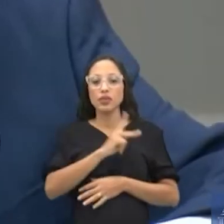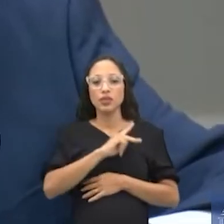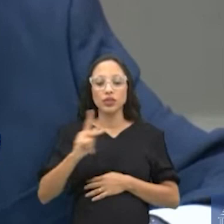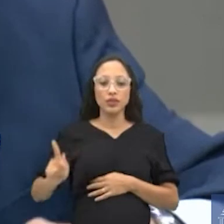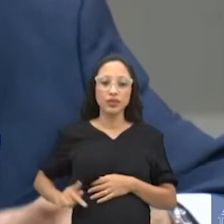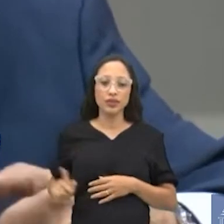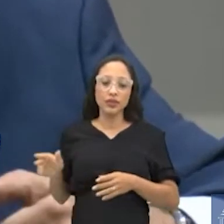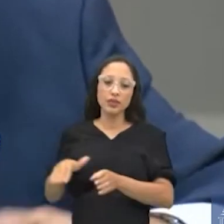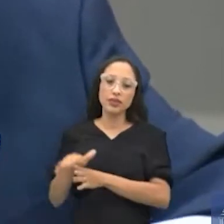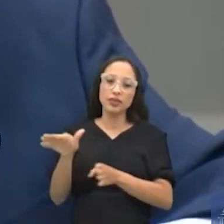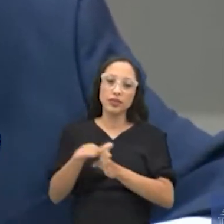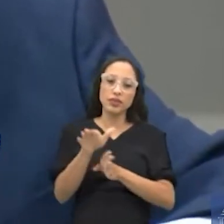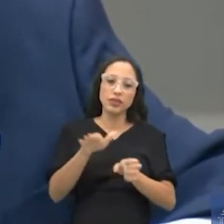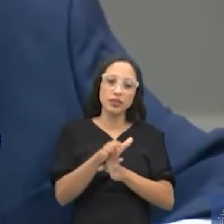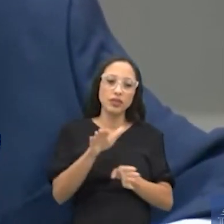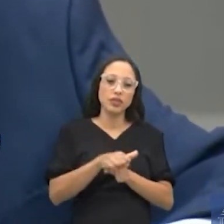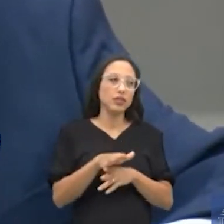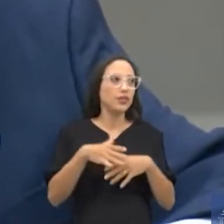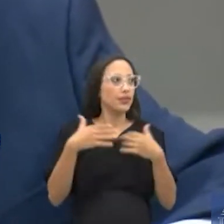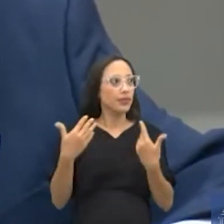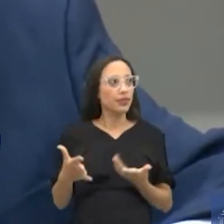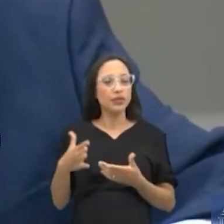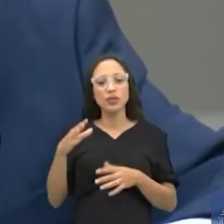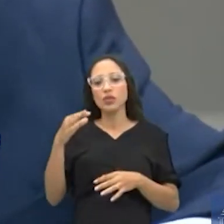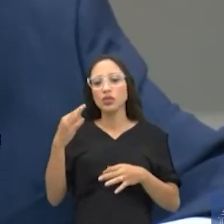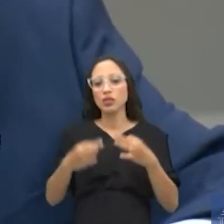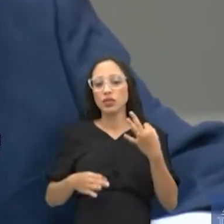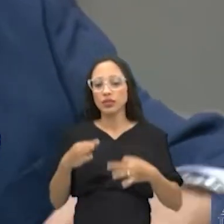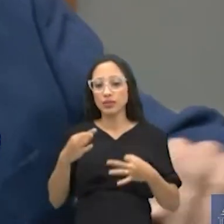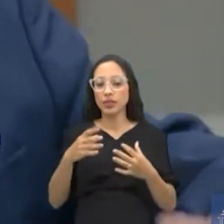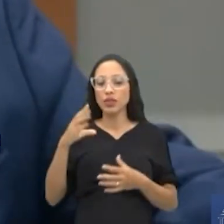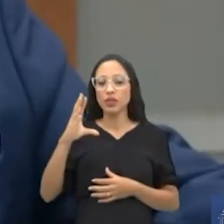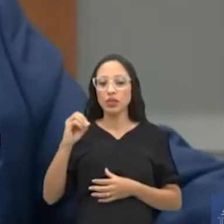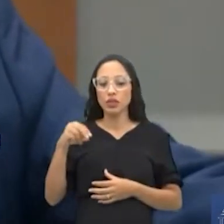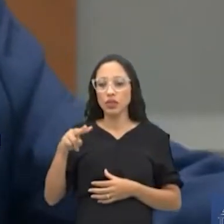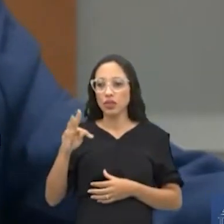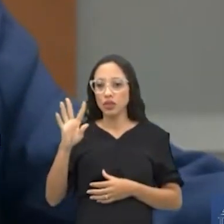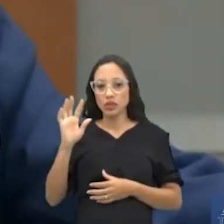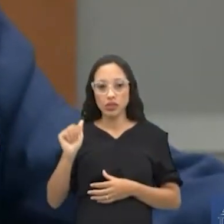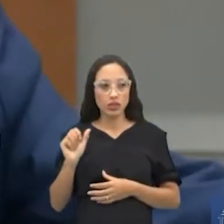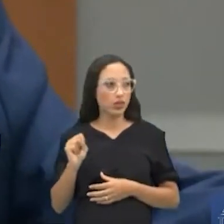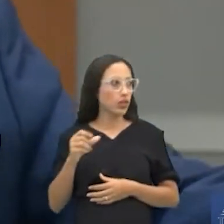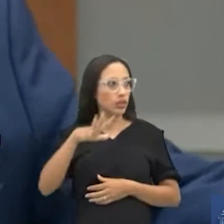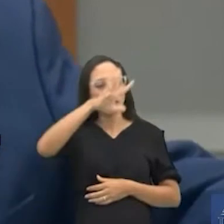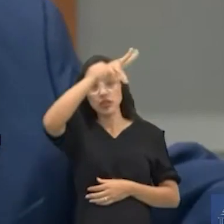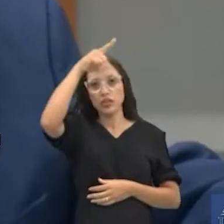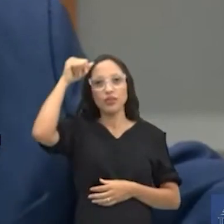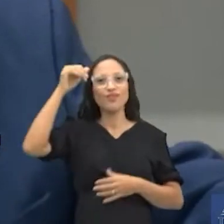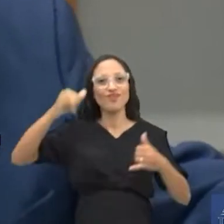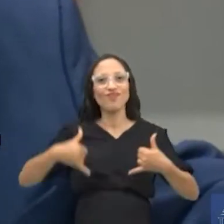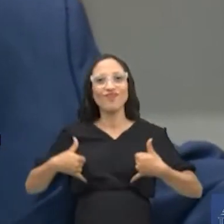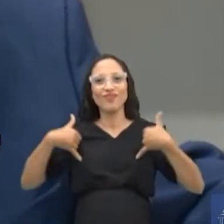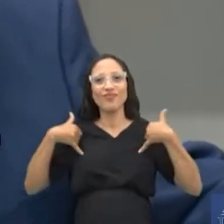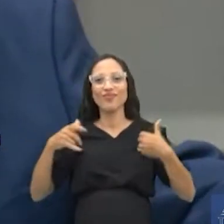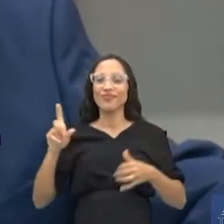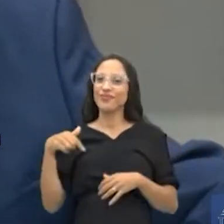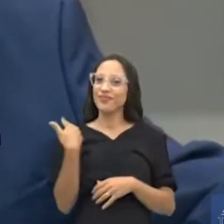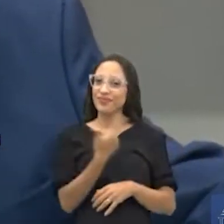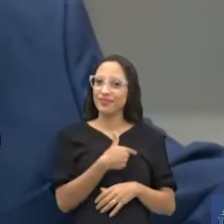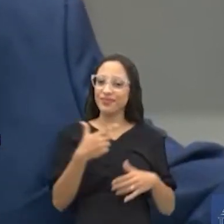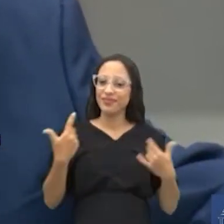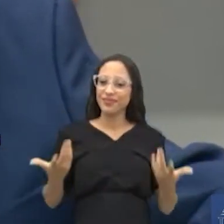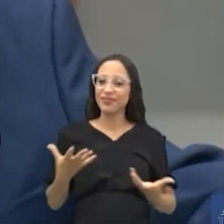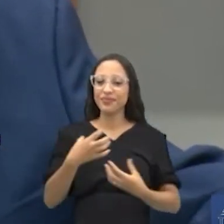e internacional os Tribunal de Contas de Mato Grosso é orgulho para todos nós extremamente